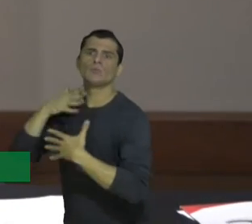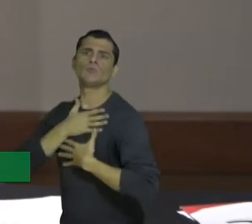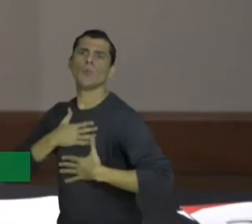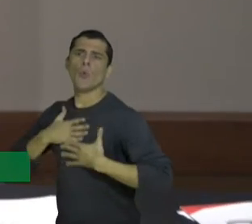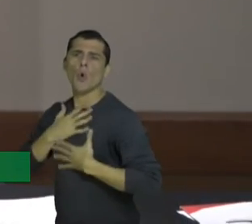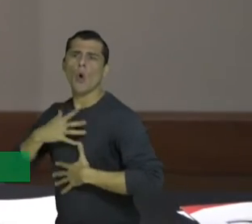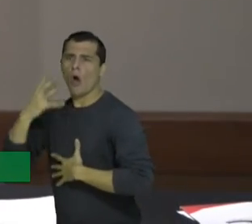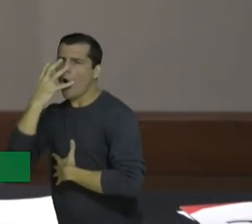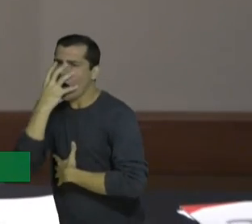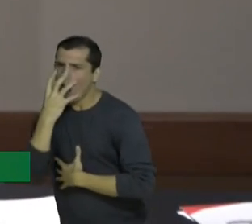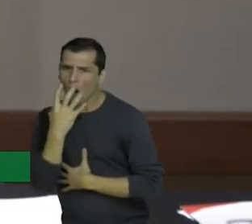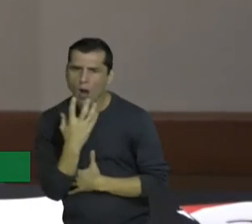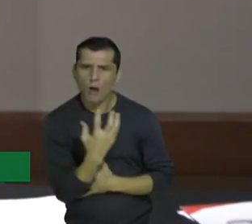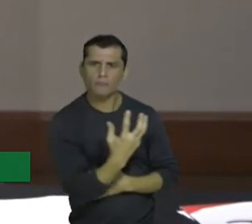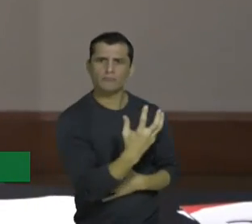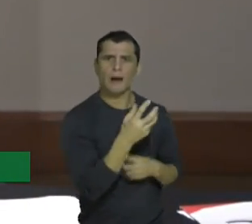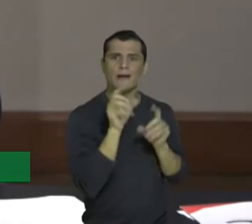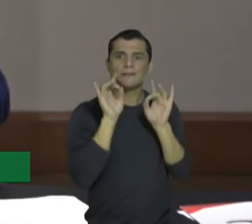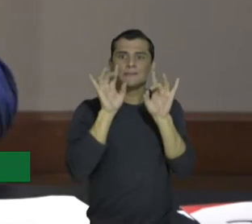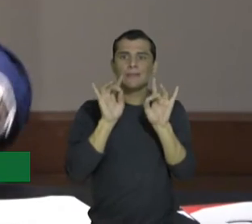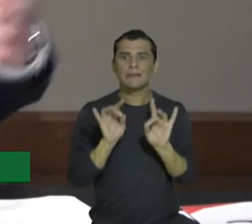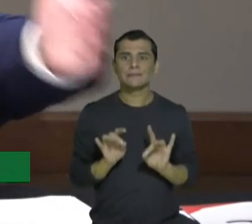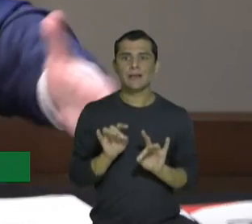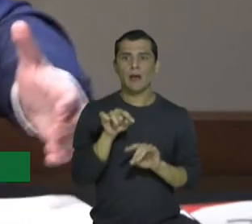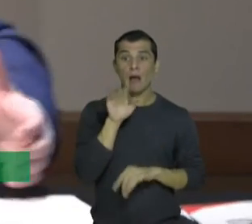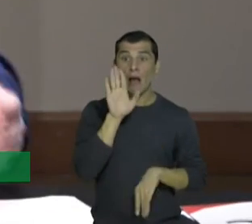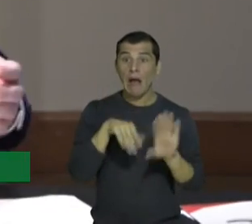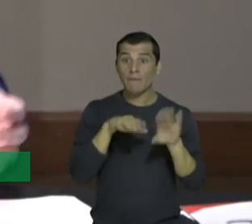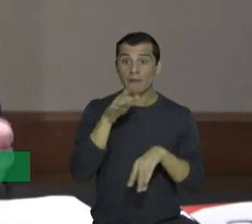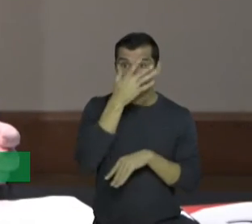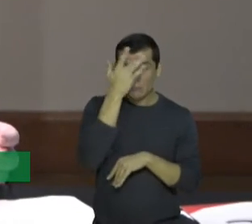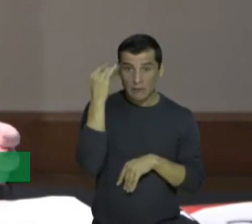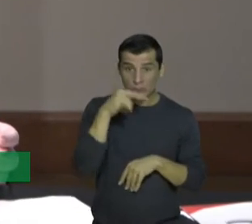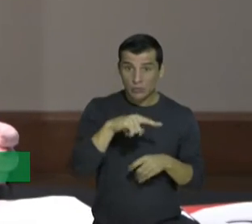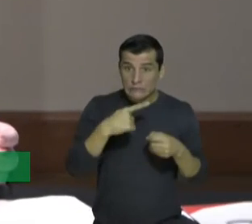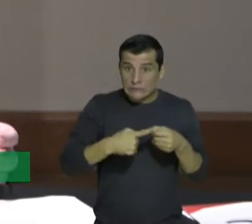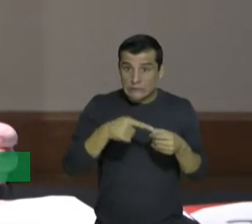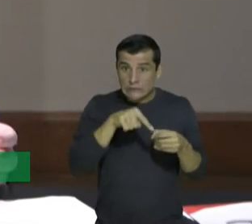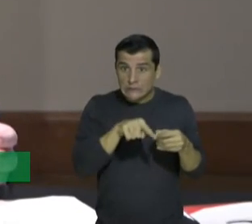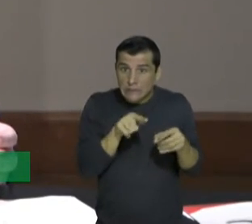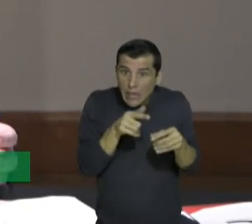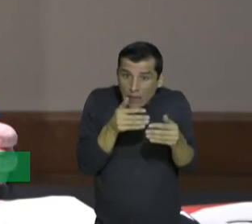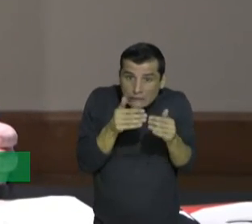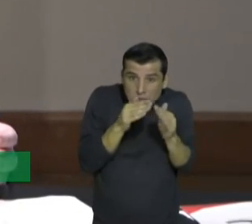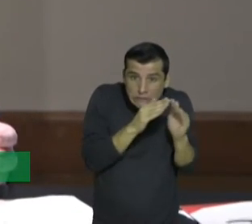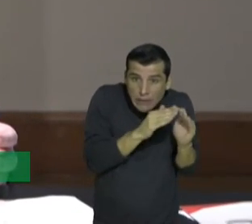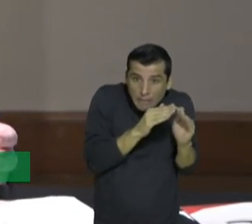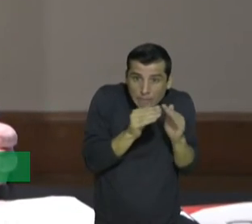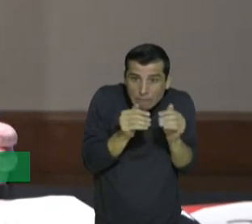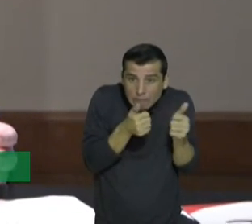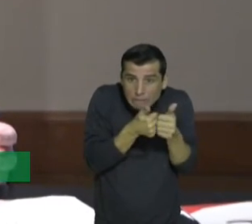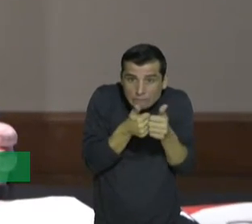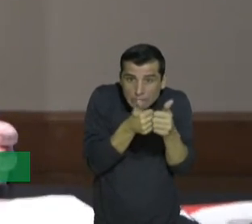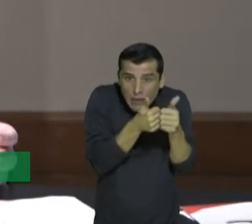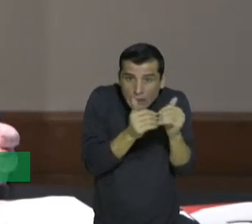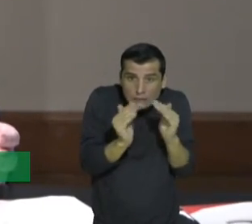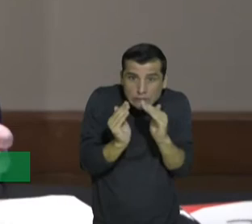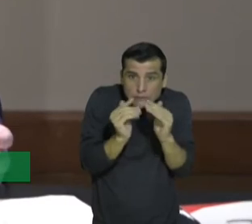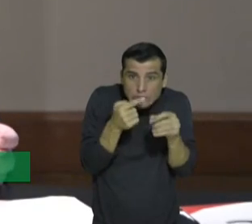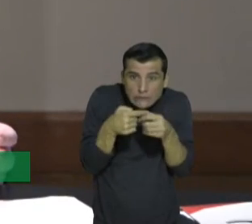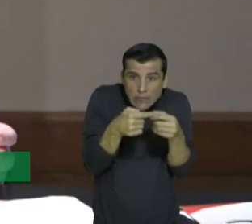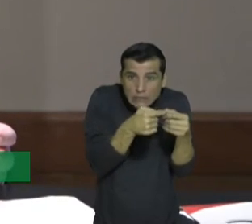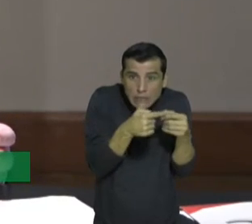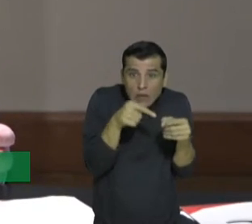espetaculares e que muitas vezes a pessoa do município ao lado conhece né eu eu fico eu fico